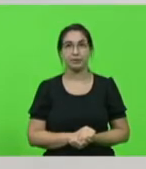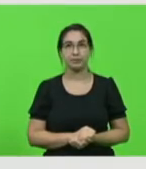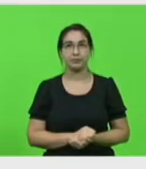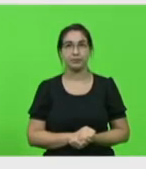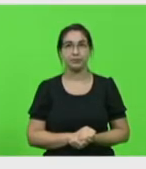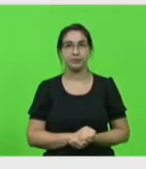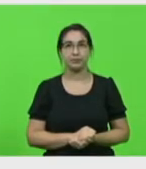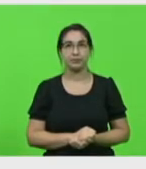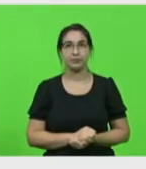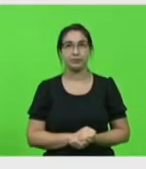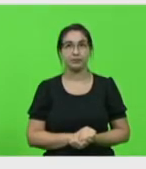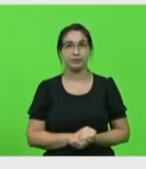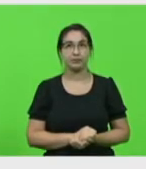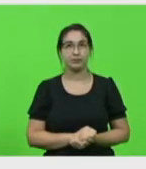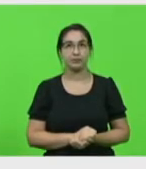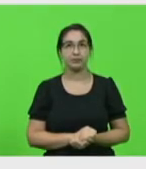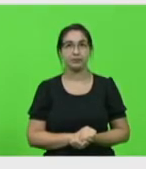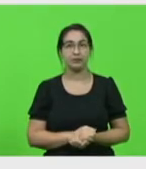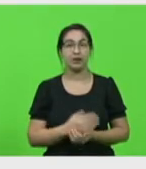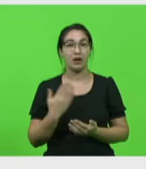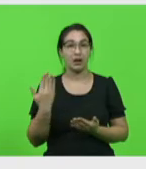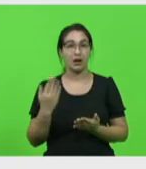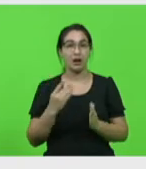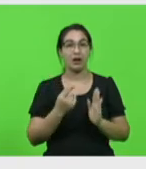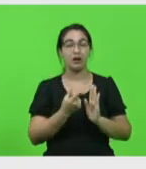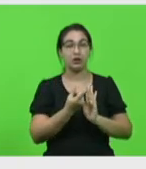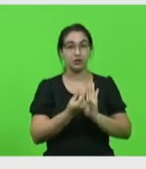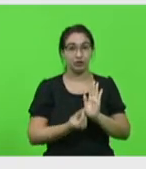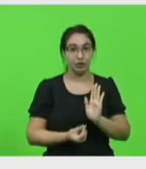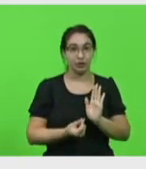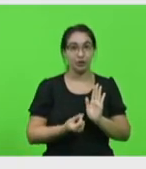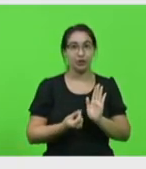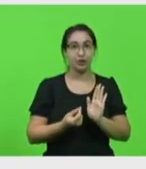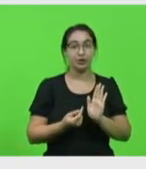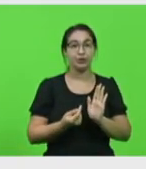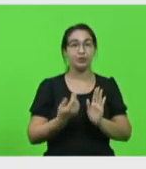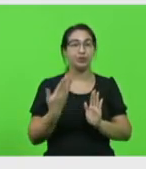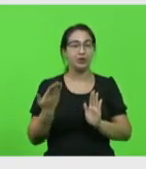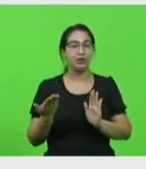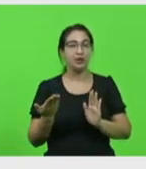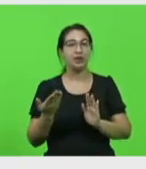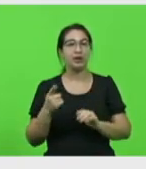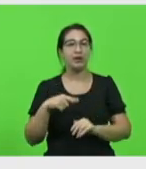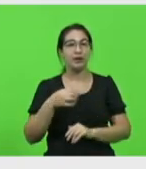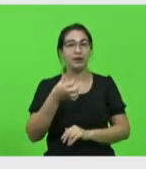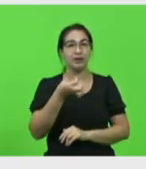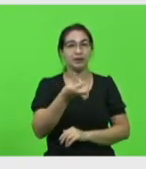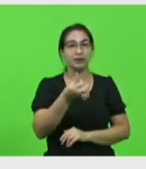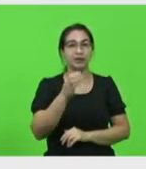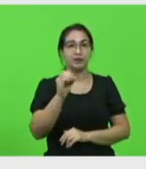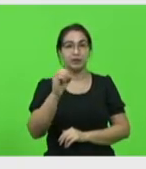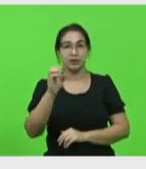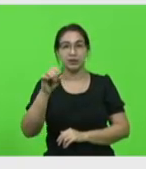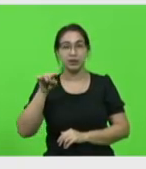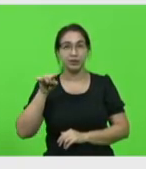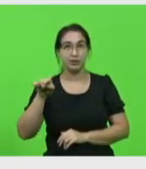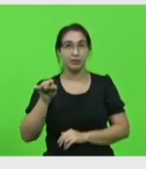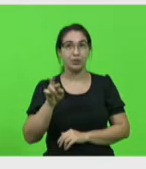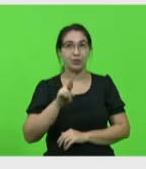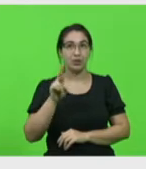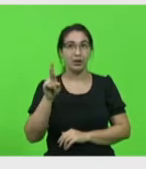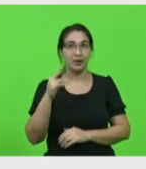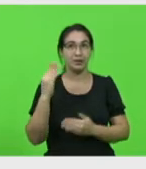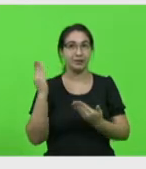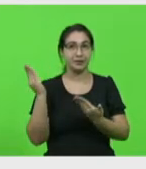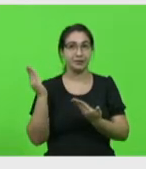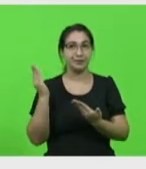O capital social dessa empresa, caros deputados, é de 600 mil reais. Está ali,